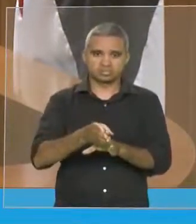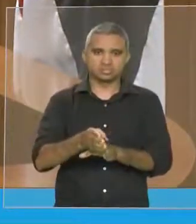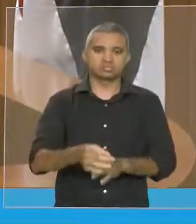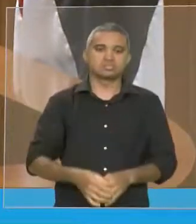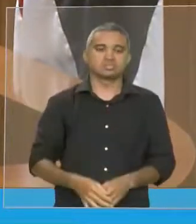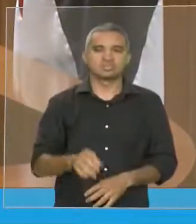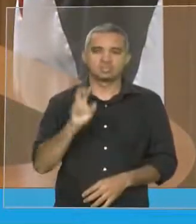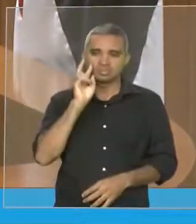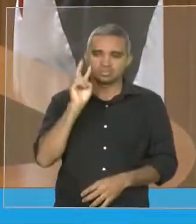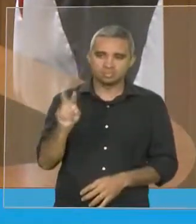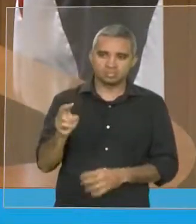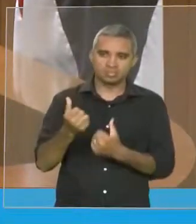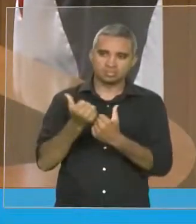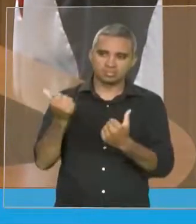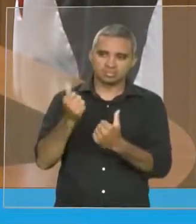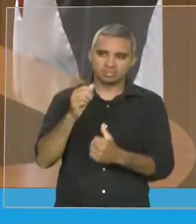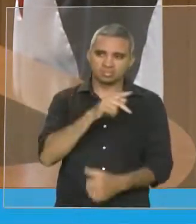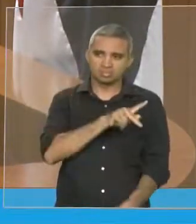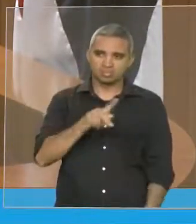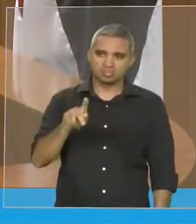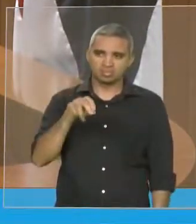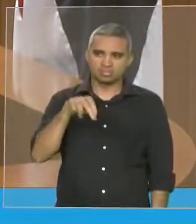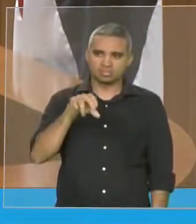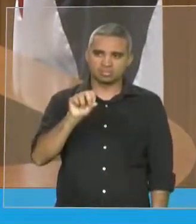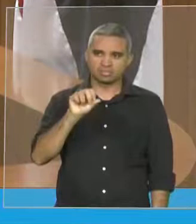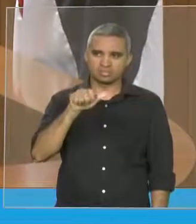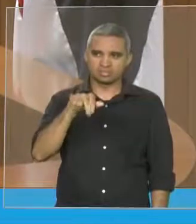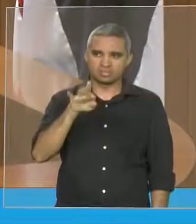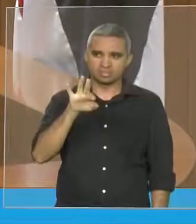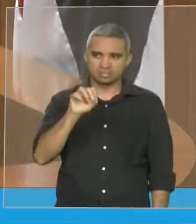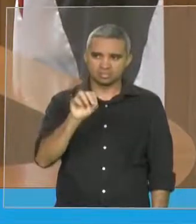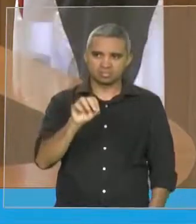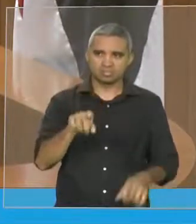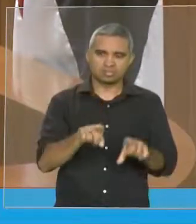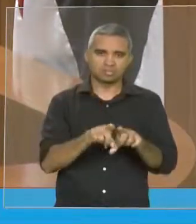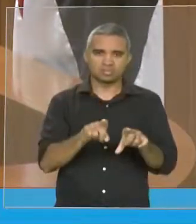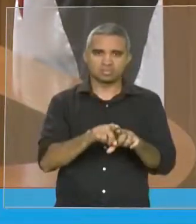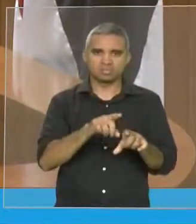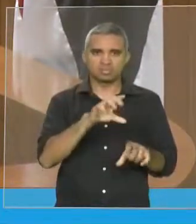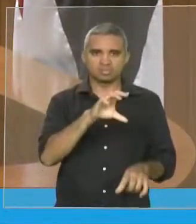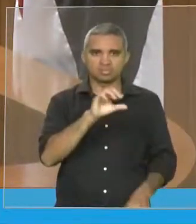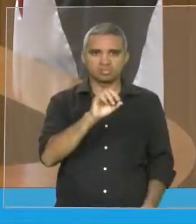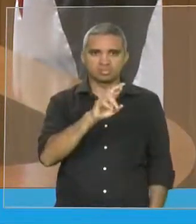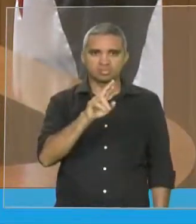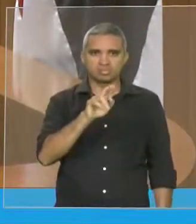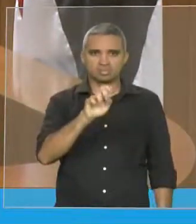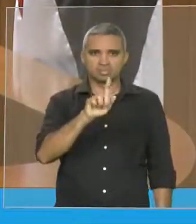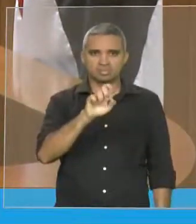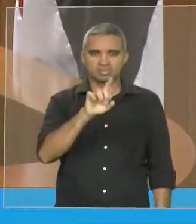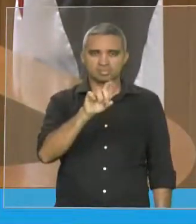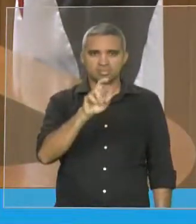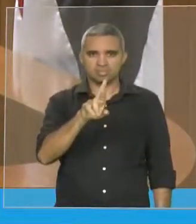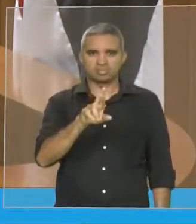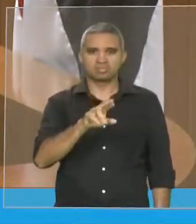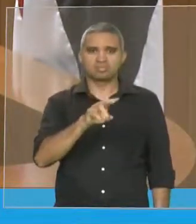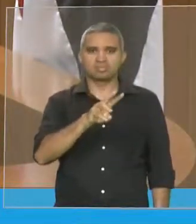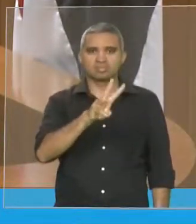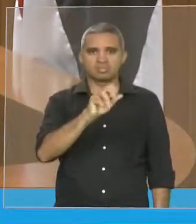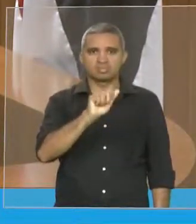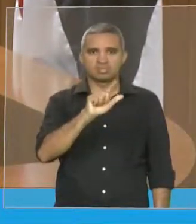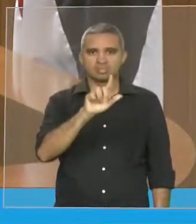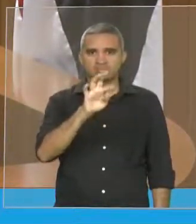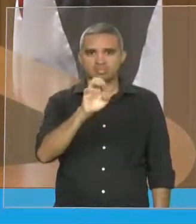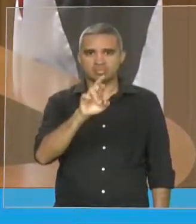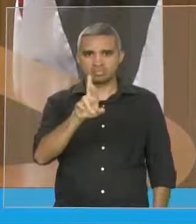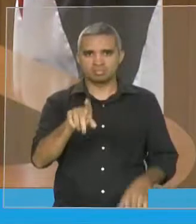conselheiro vice-presidente Nonato Lago, nosso corregedor Álvaro César, o ouvidor Washington,